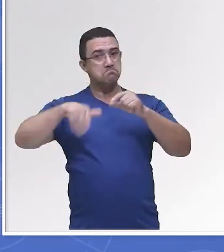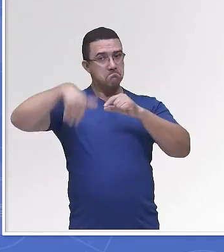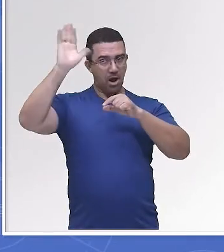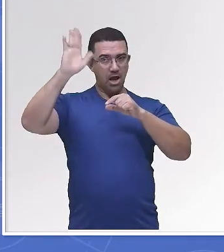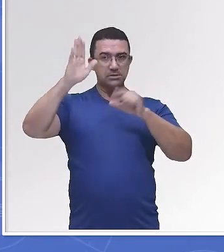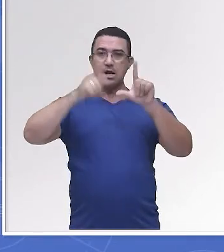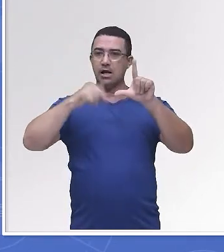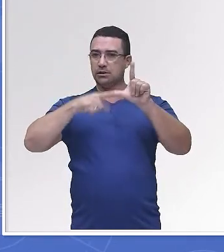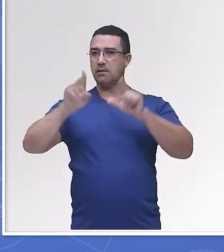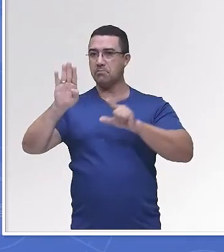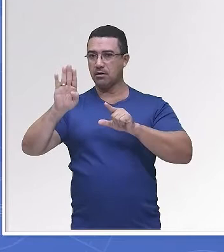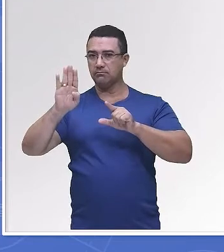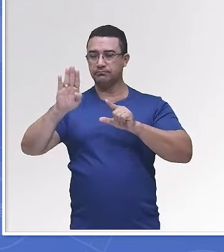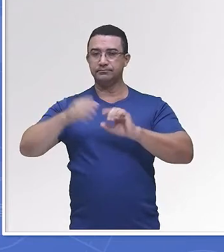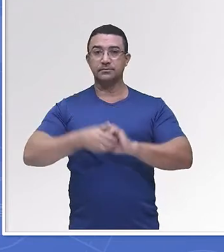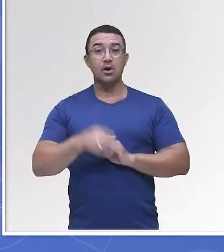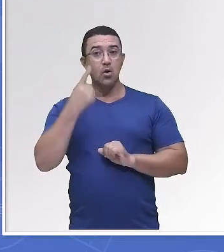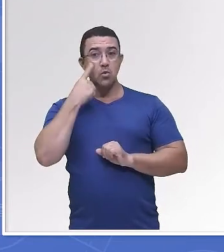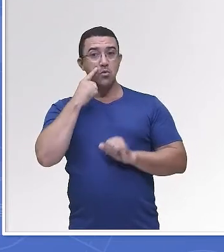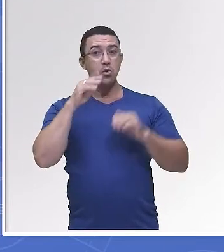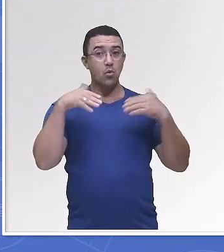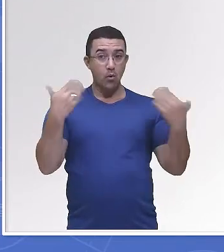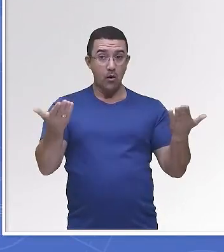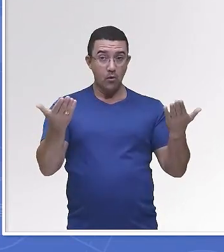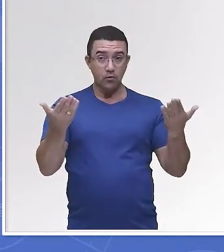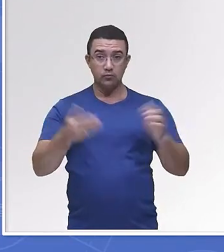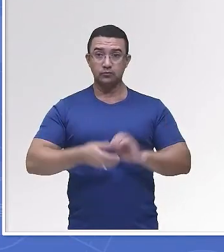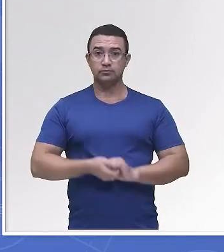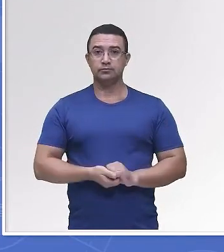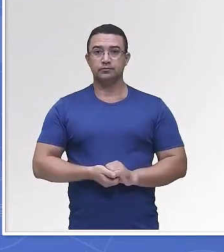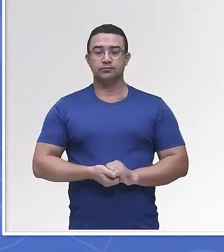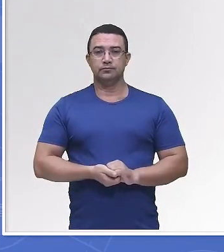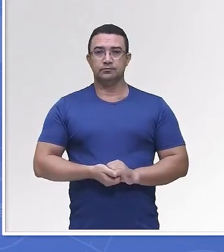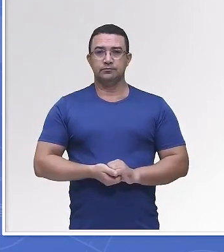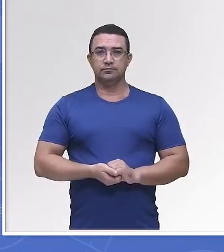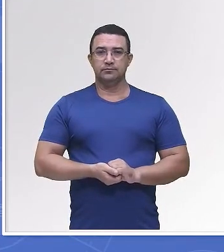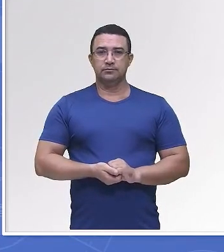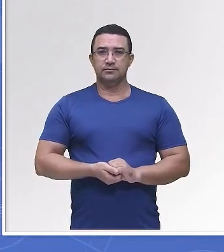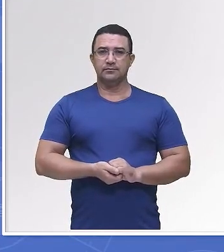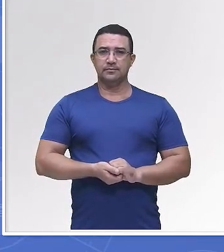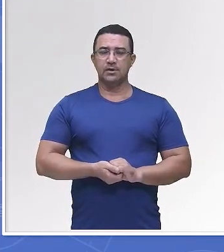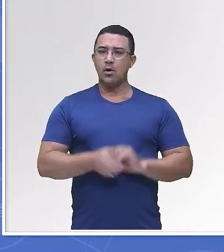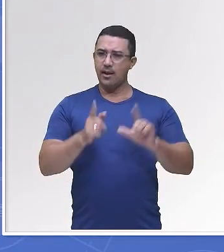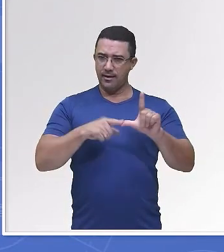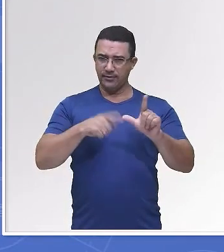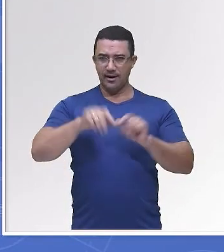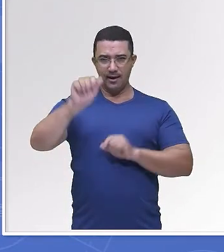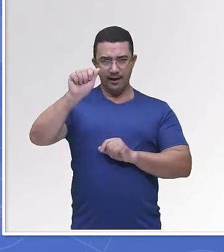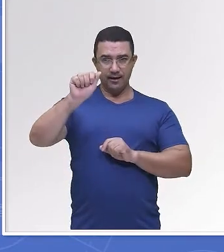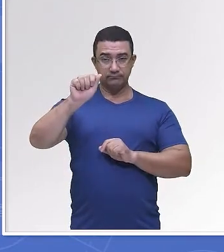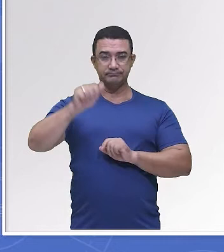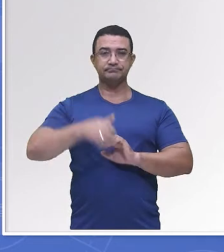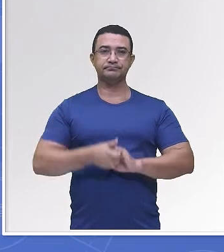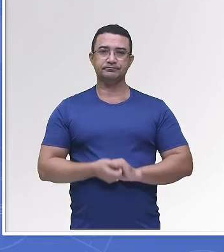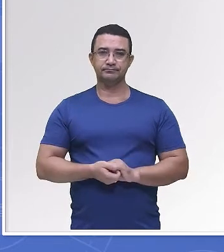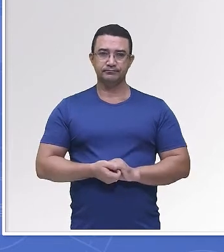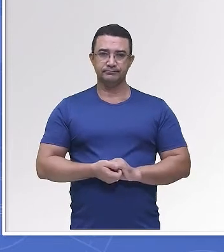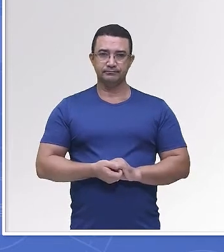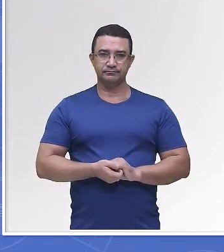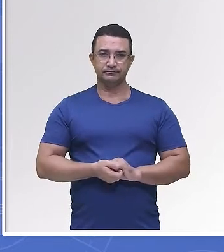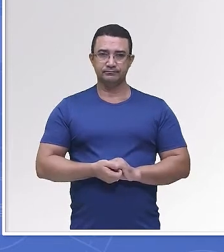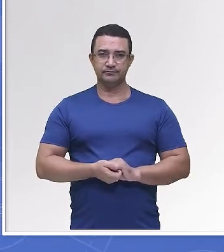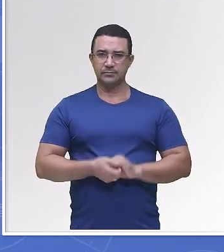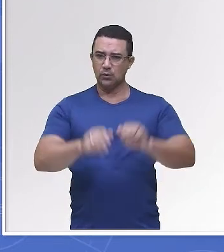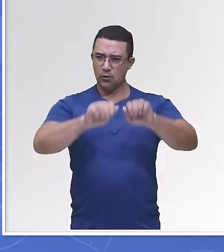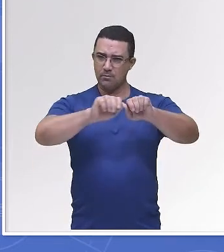comentário na alternativa A, então vamos observar os dois, ok? Na alternativa A, então, olha só o que diz. De